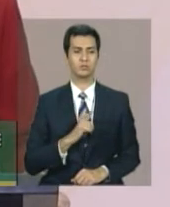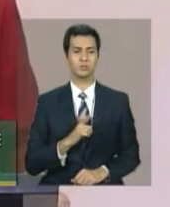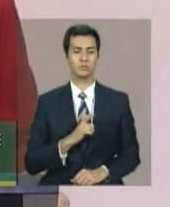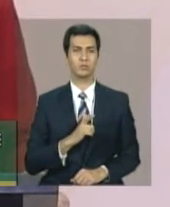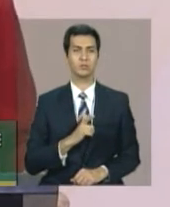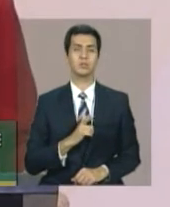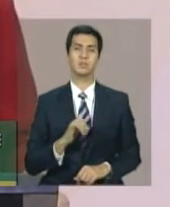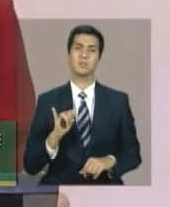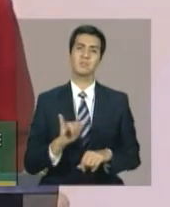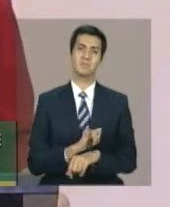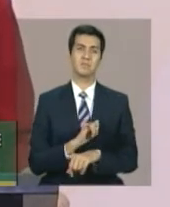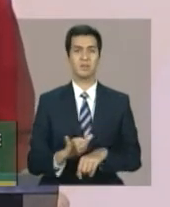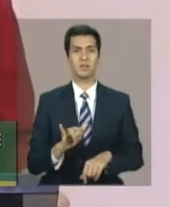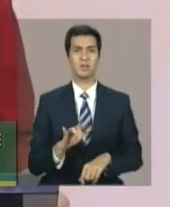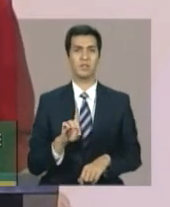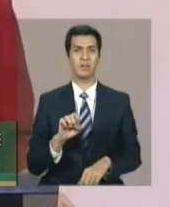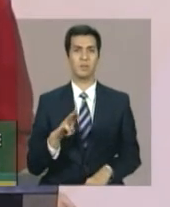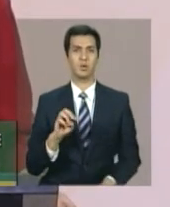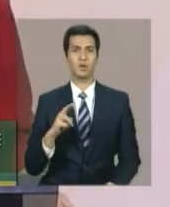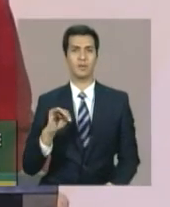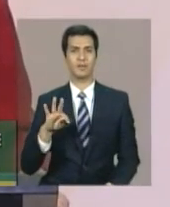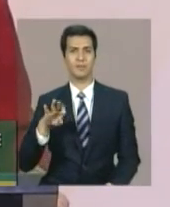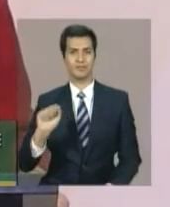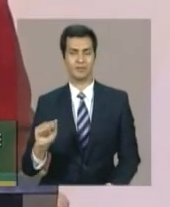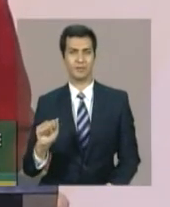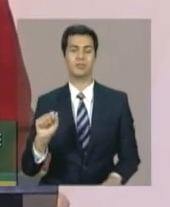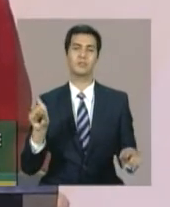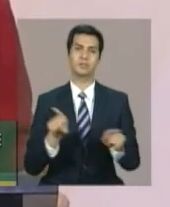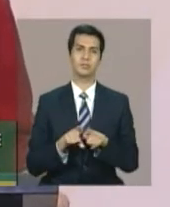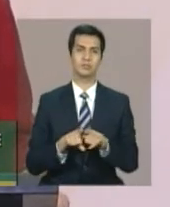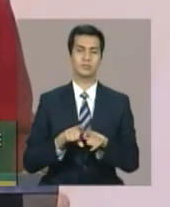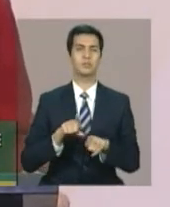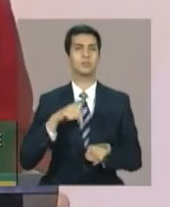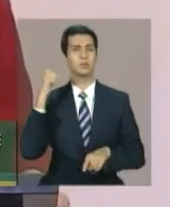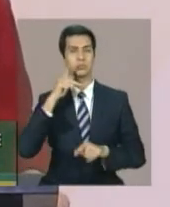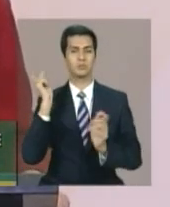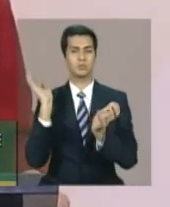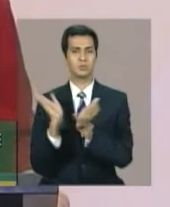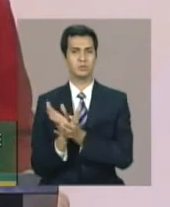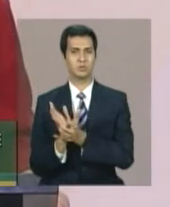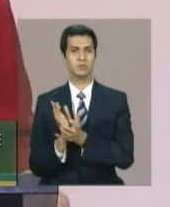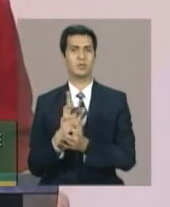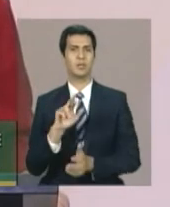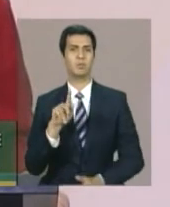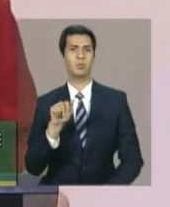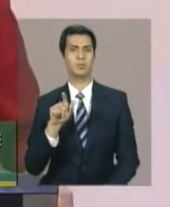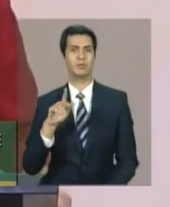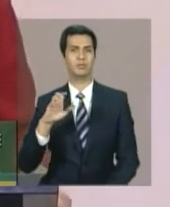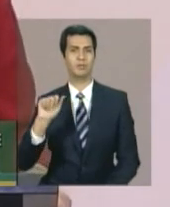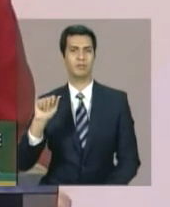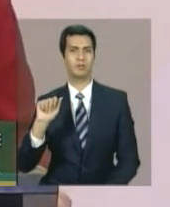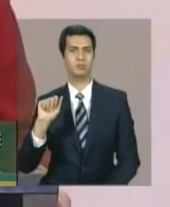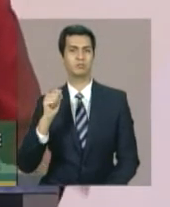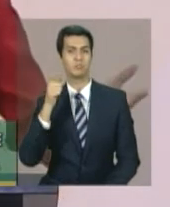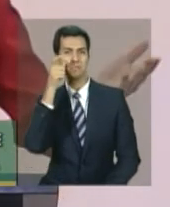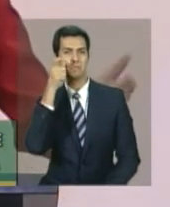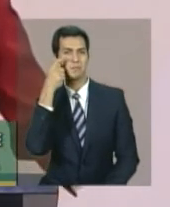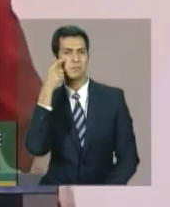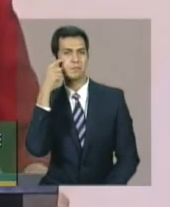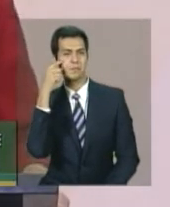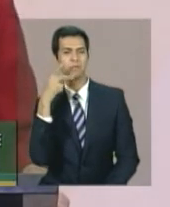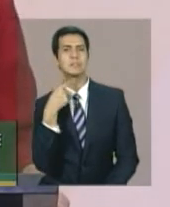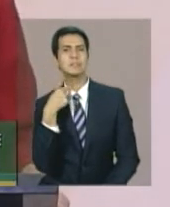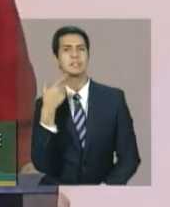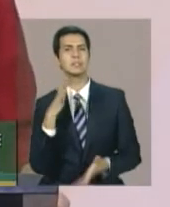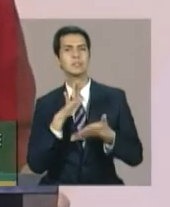dos democratas e mais por uma visão de oposição muito destrutiva dos republicanos.